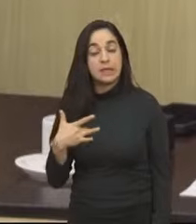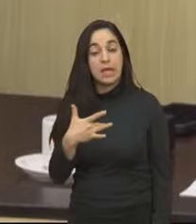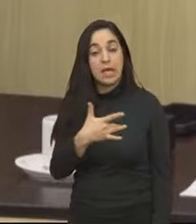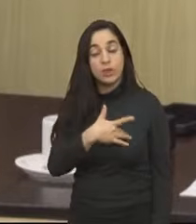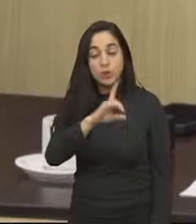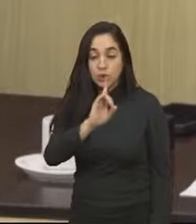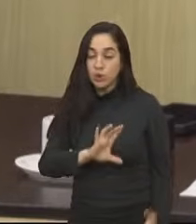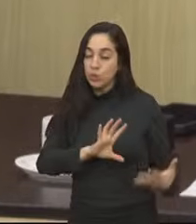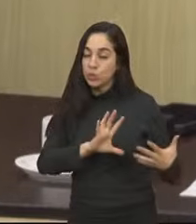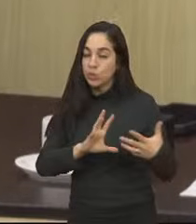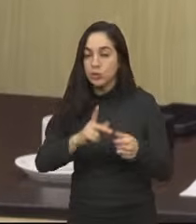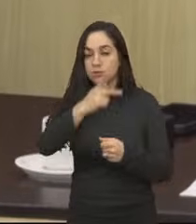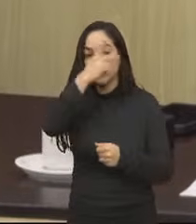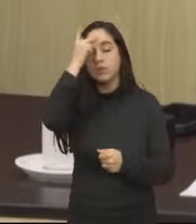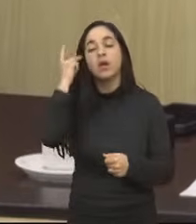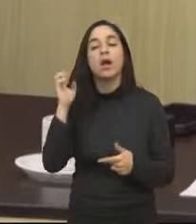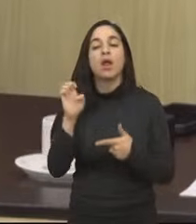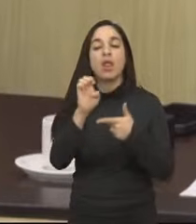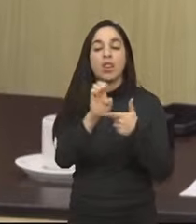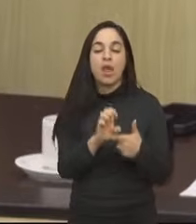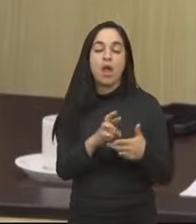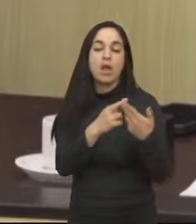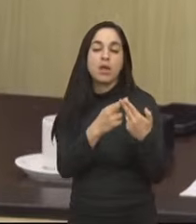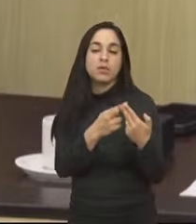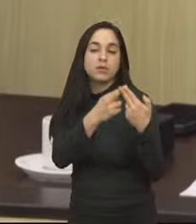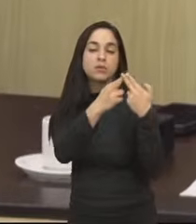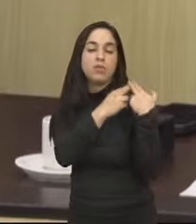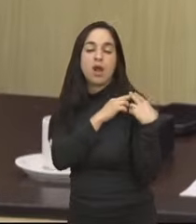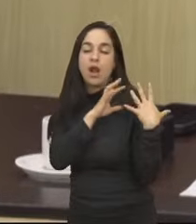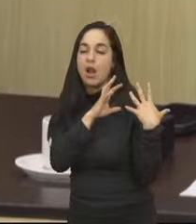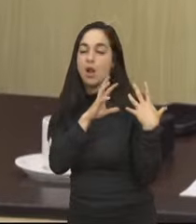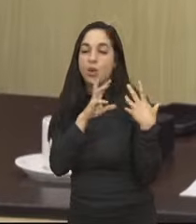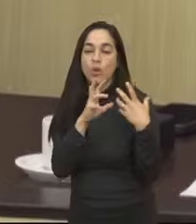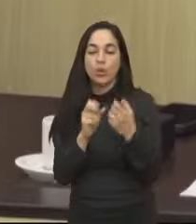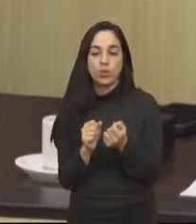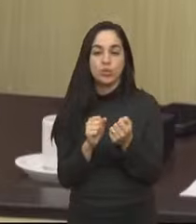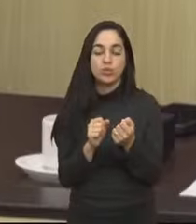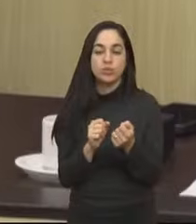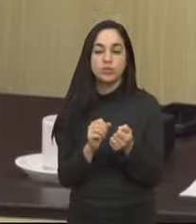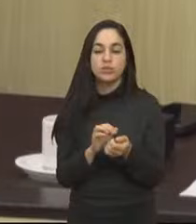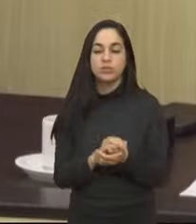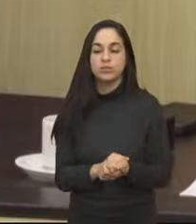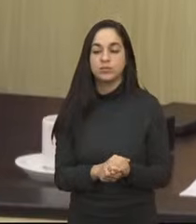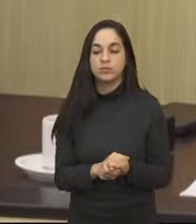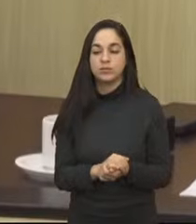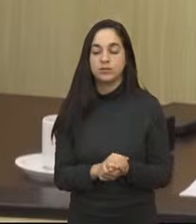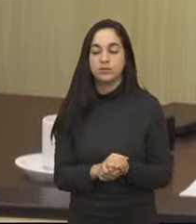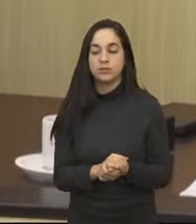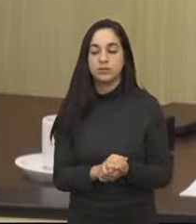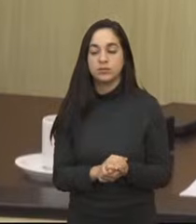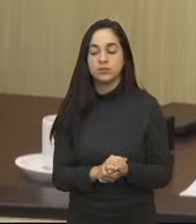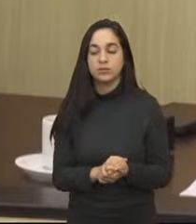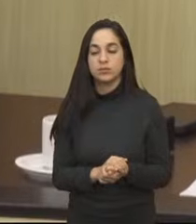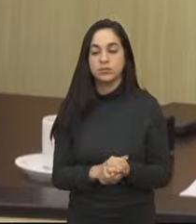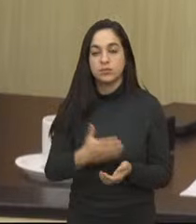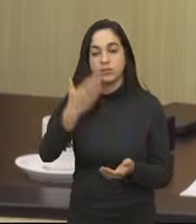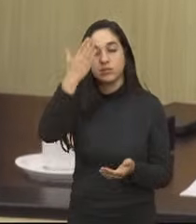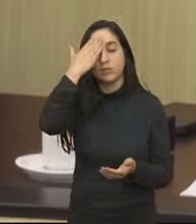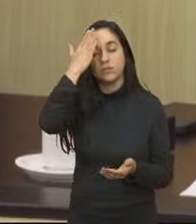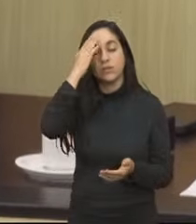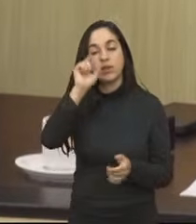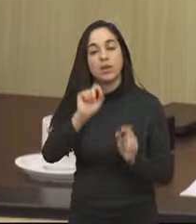de todos e dever do Estado, União, Estados, membros e municípios, considerando que munícipes